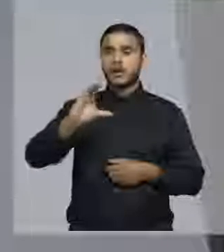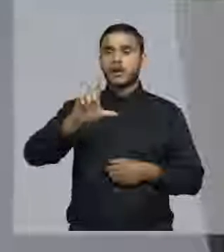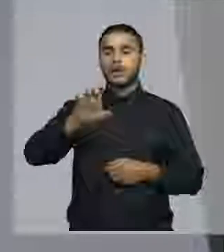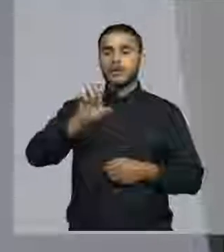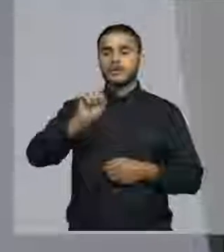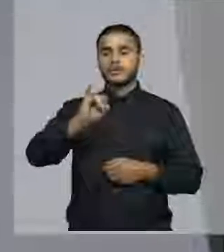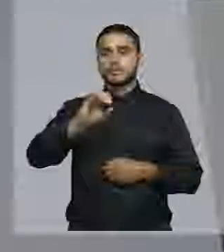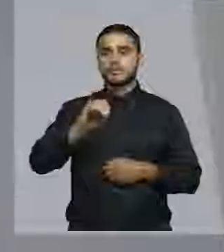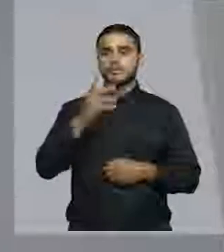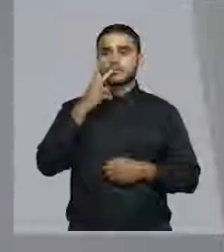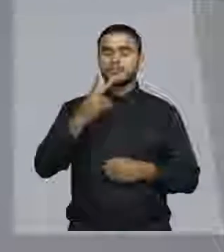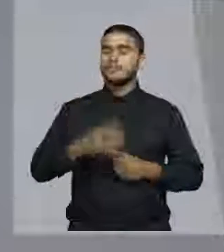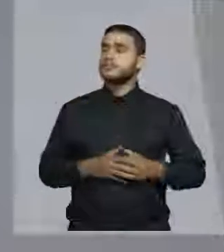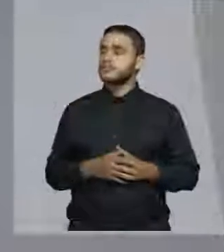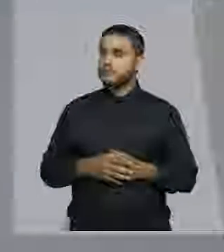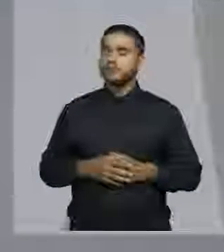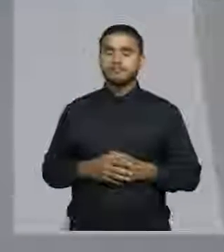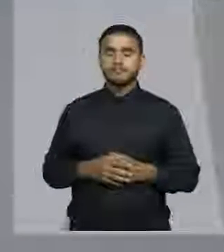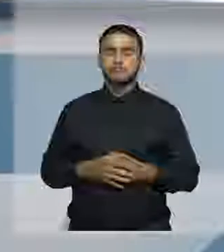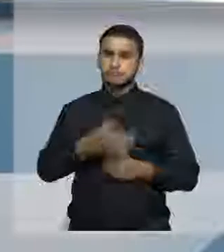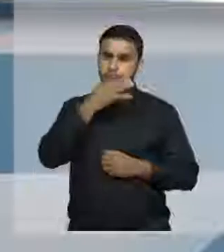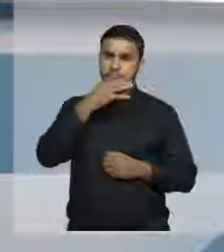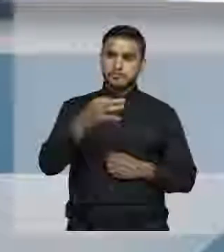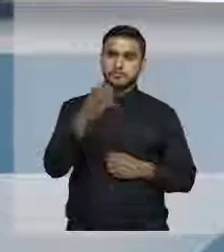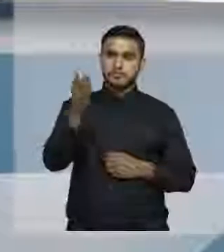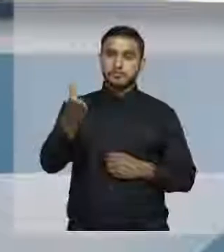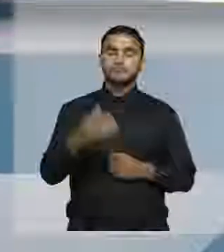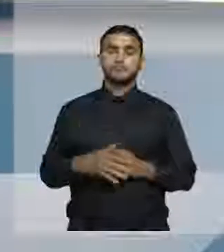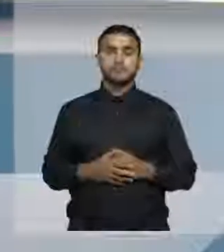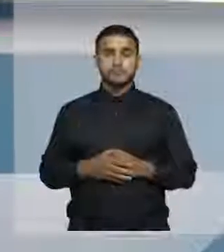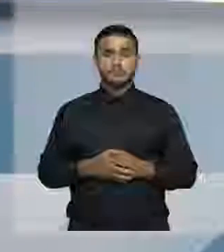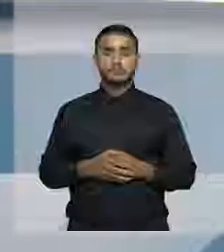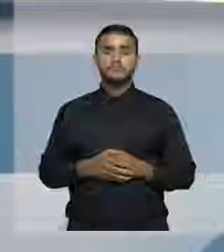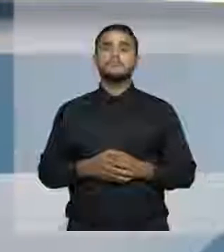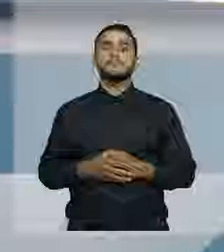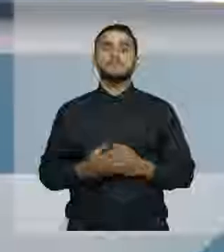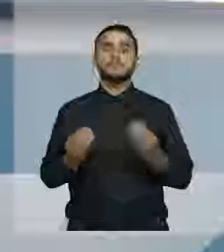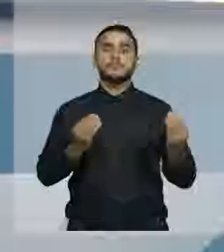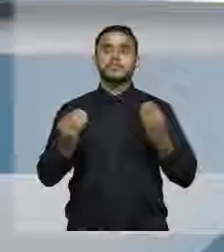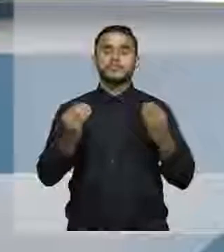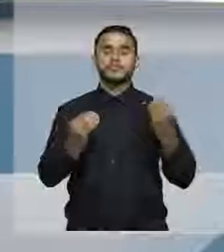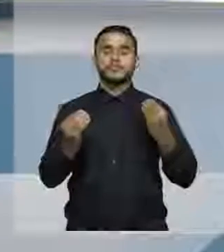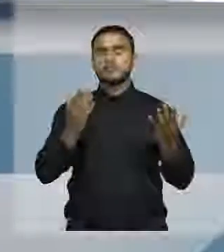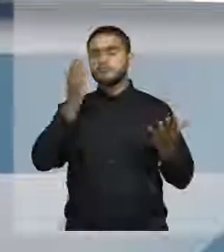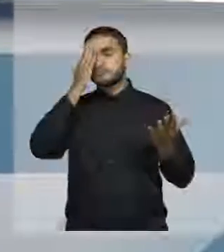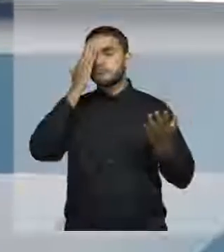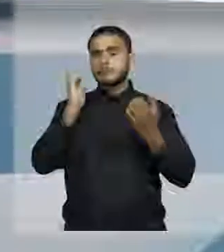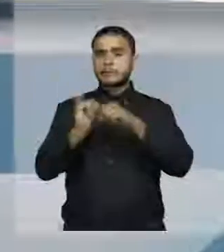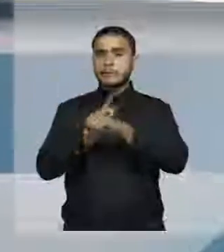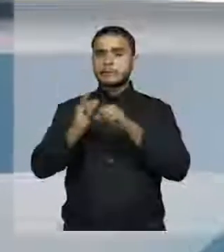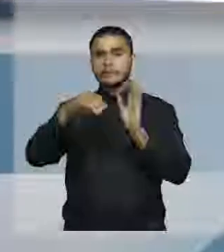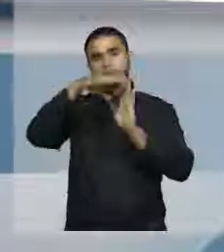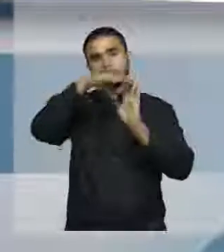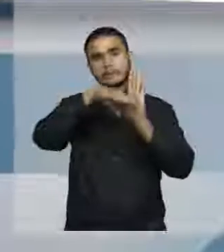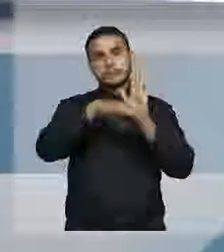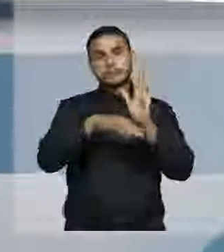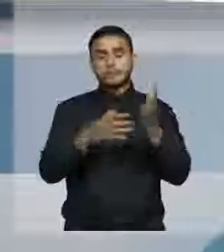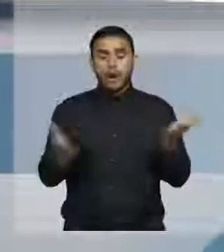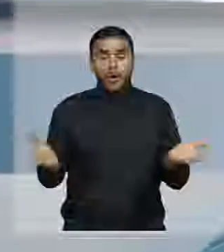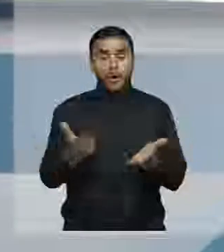você, na utilização dessas medidas excepcionais como forma de se tentar coibir isso